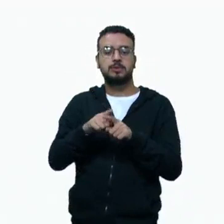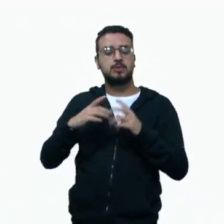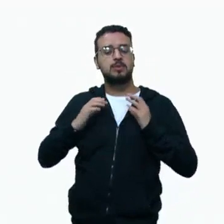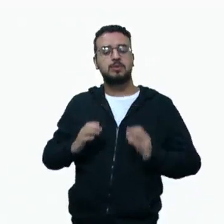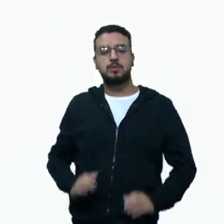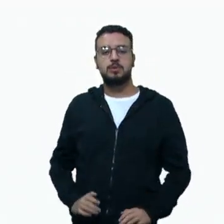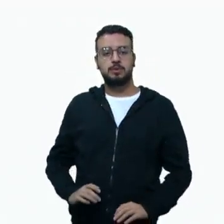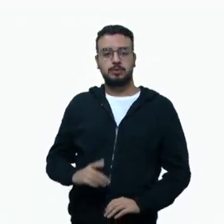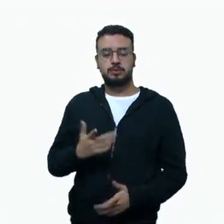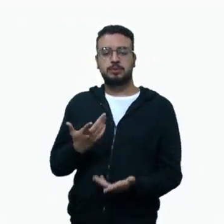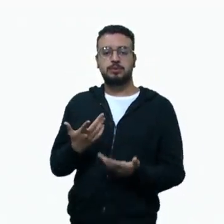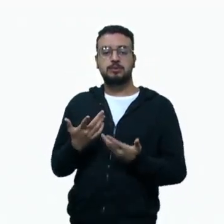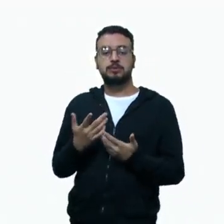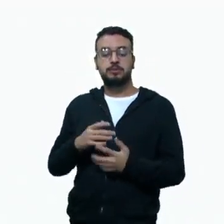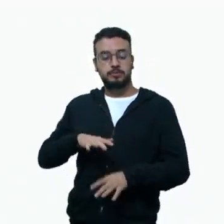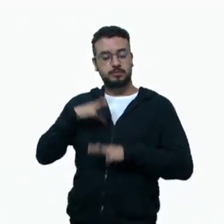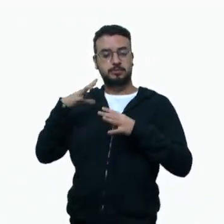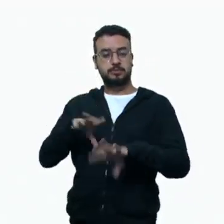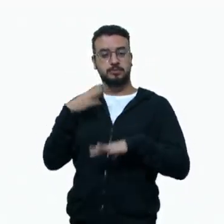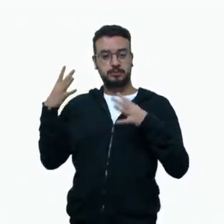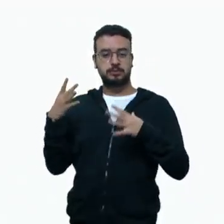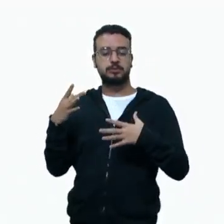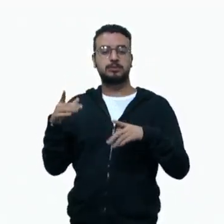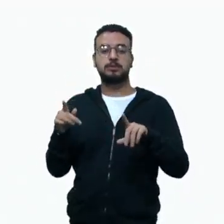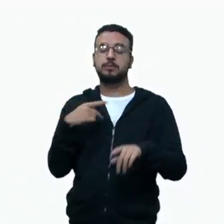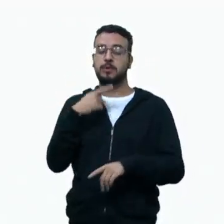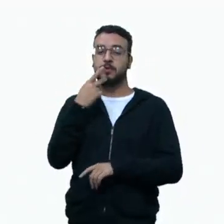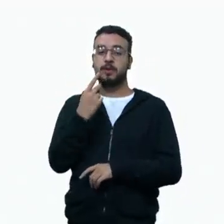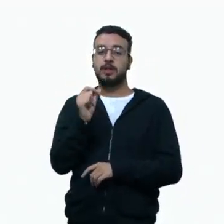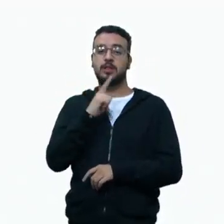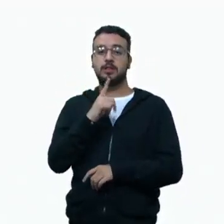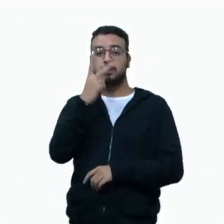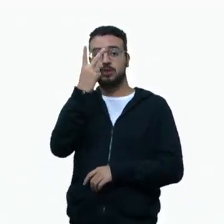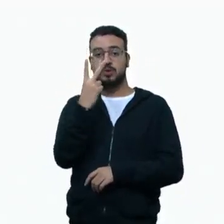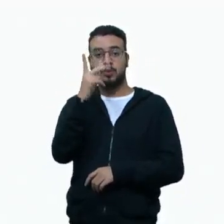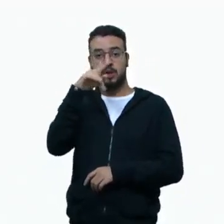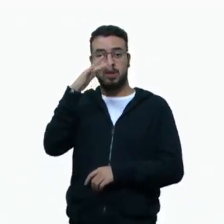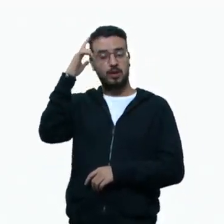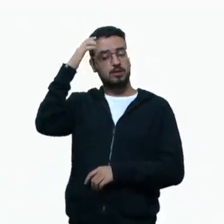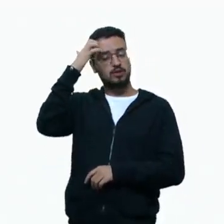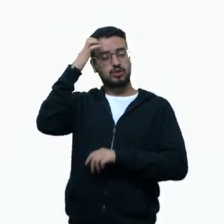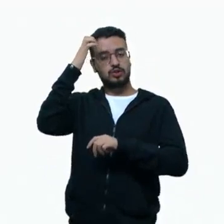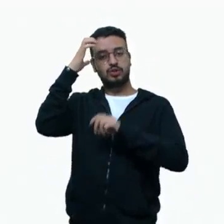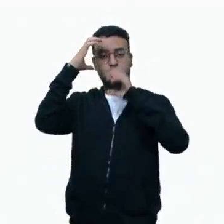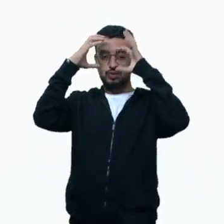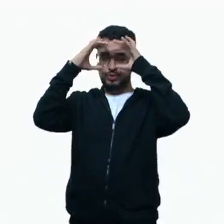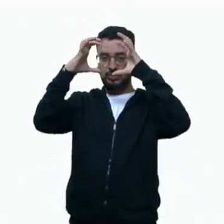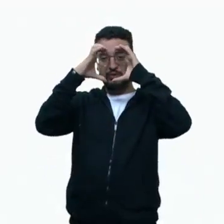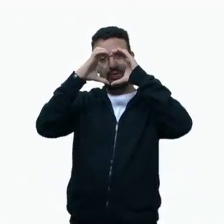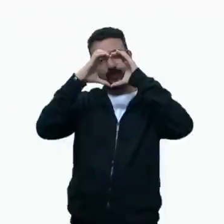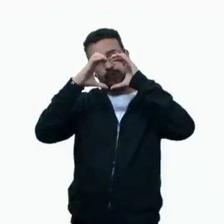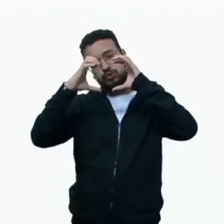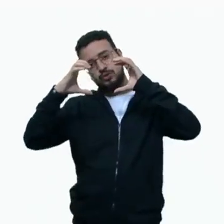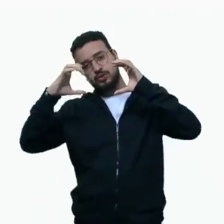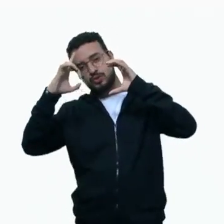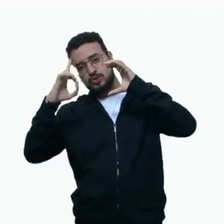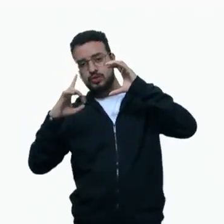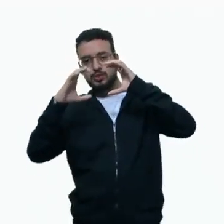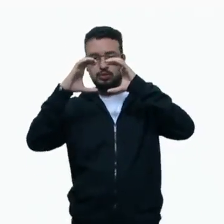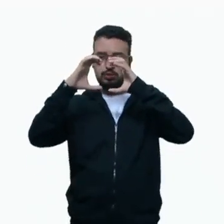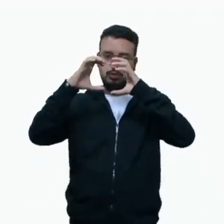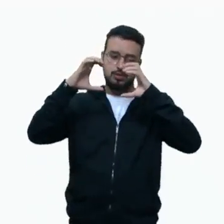instintivo. Falei que nós temos 2 hemisférios, então nós temos o hemisfério direito e o hemisfério esquerdo. O esquerdo ele vai controlar as